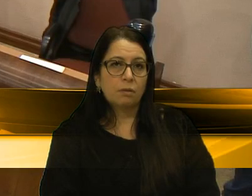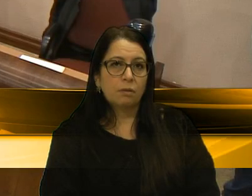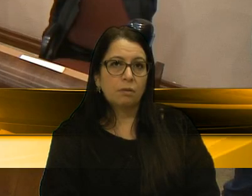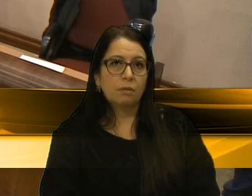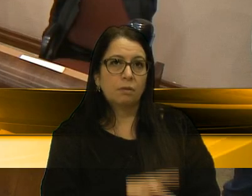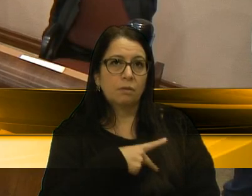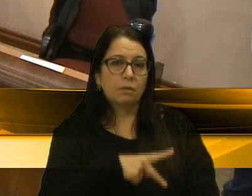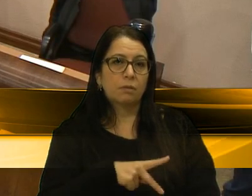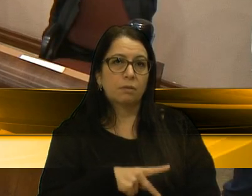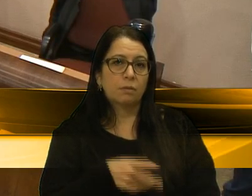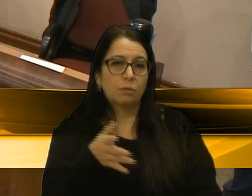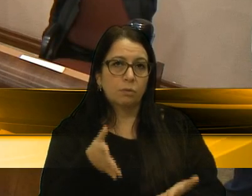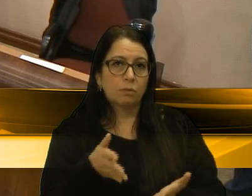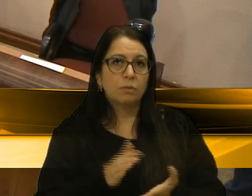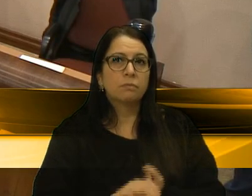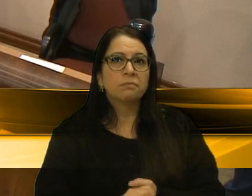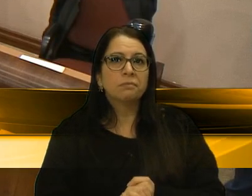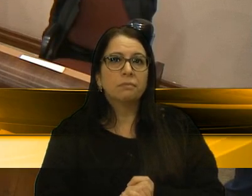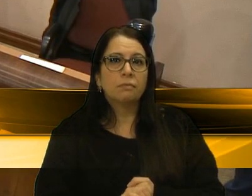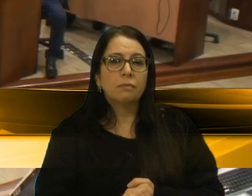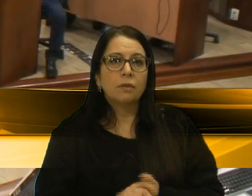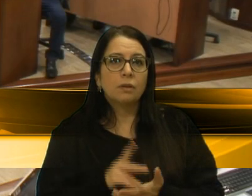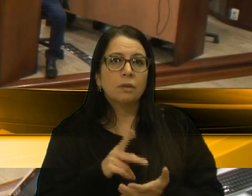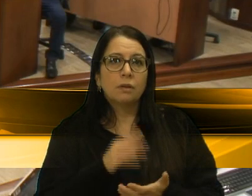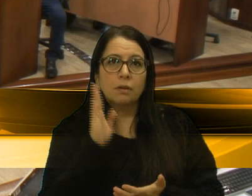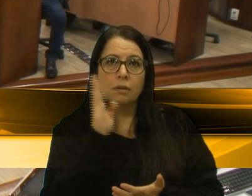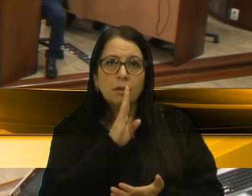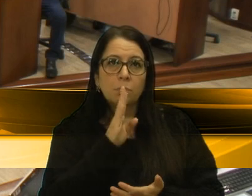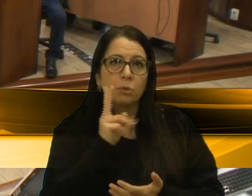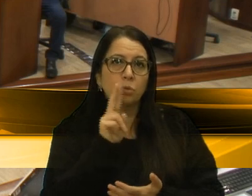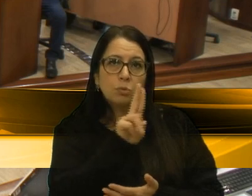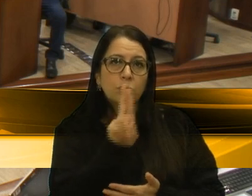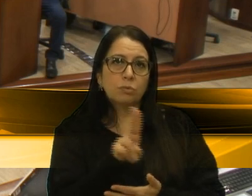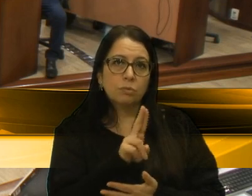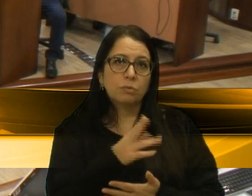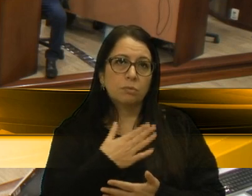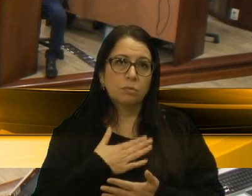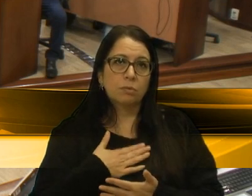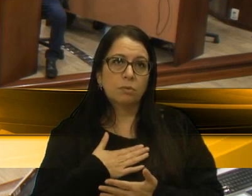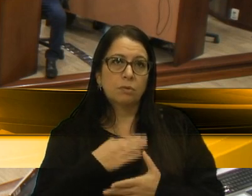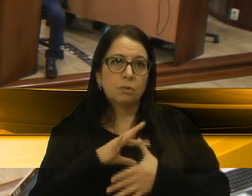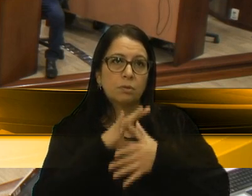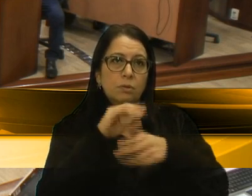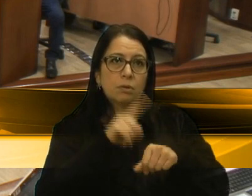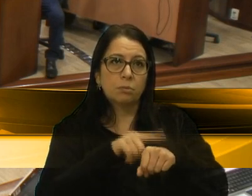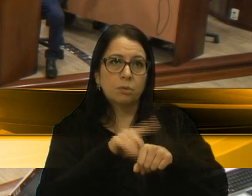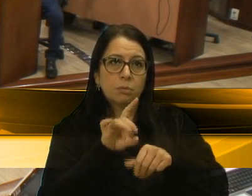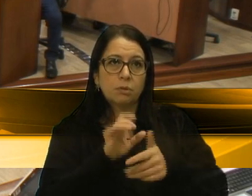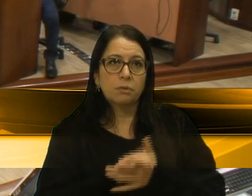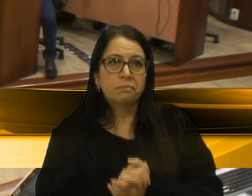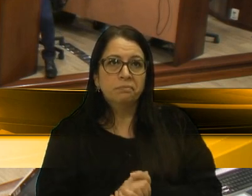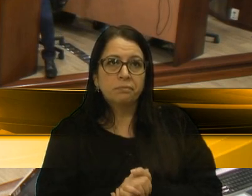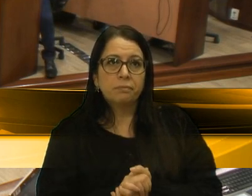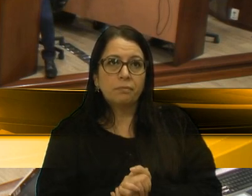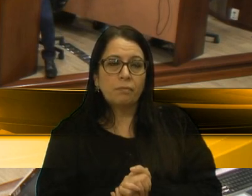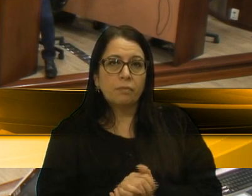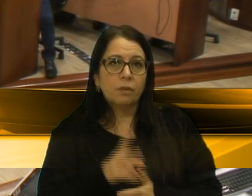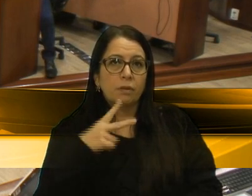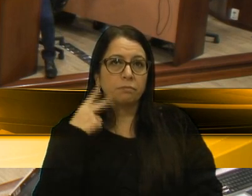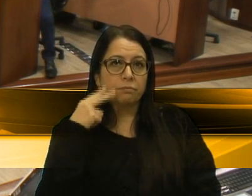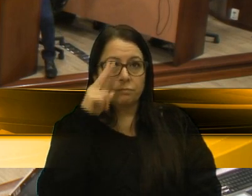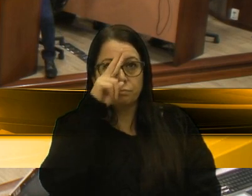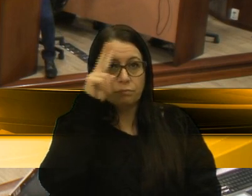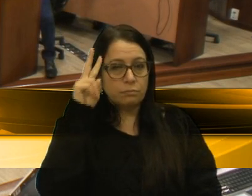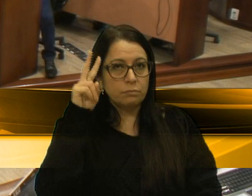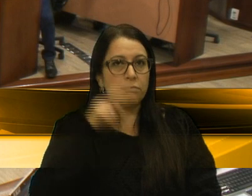Senhor presidente, hoje, de forma breve, eu ocupo a declaração de líder, já que o vereador Velocino